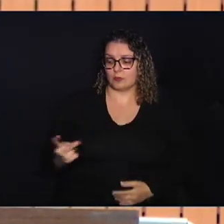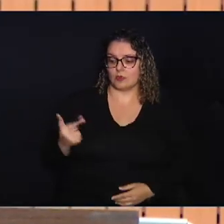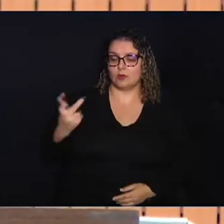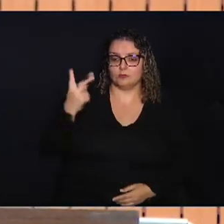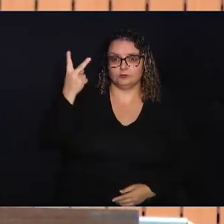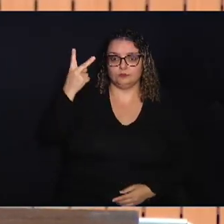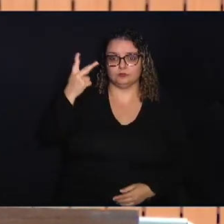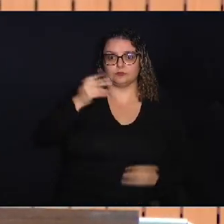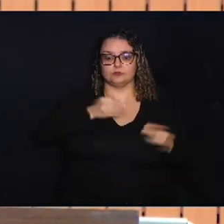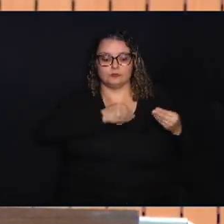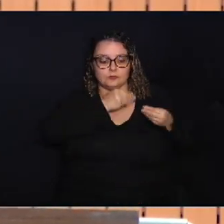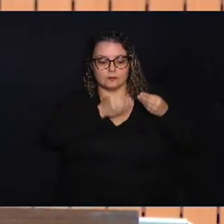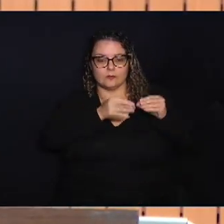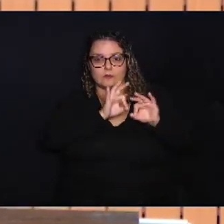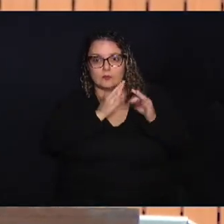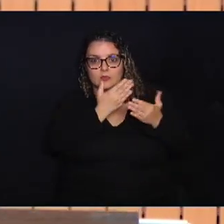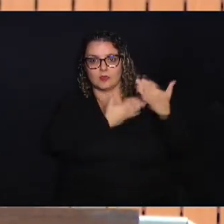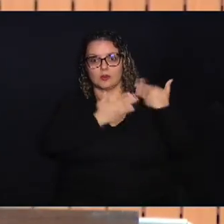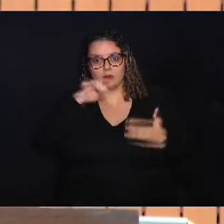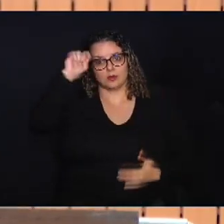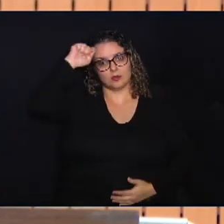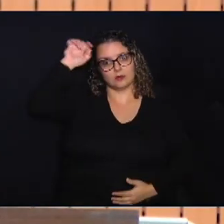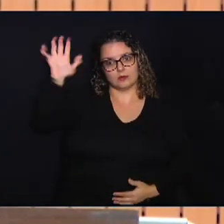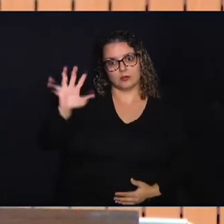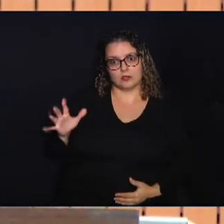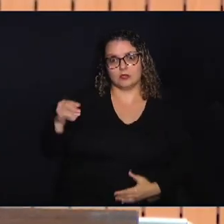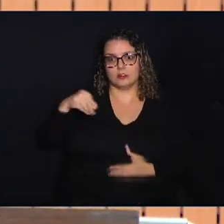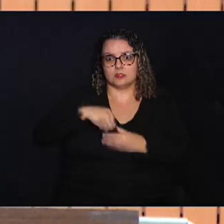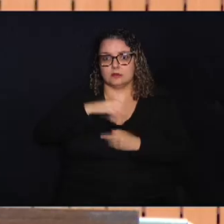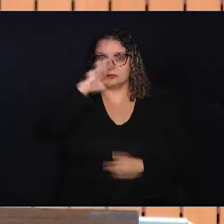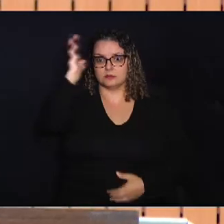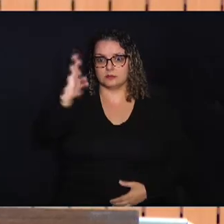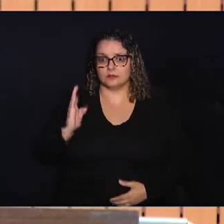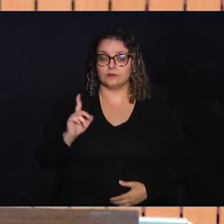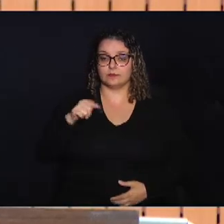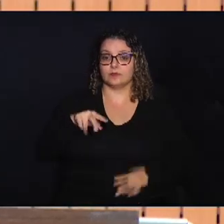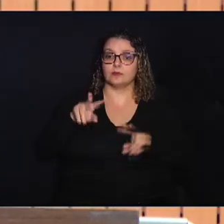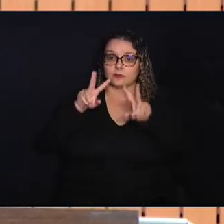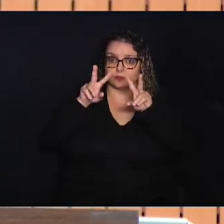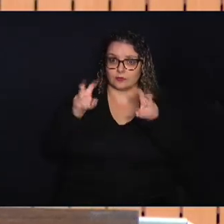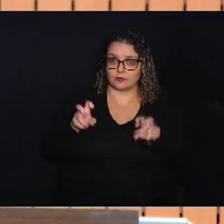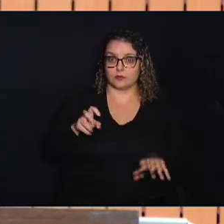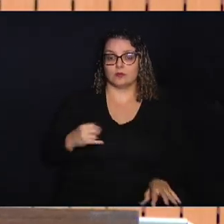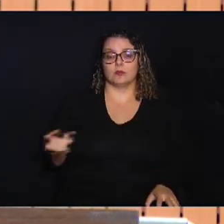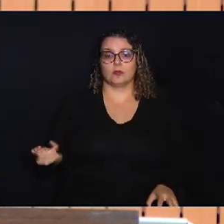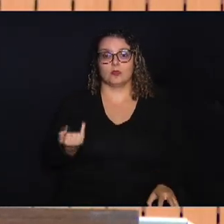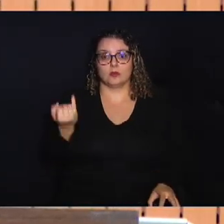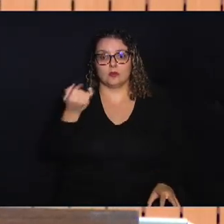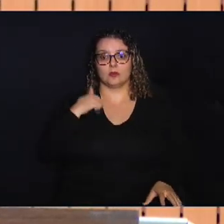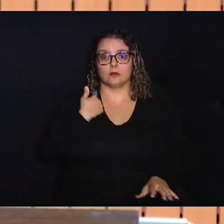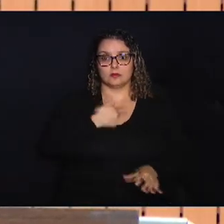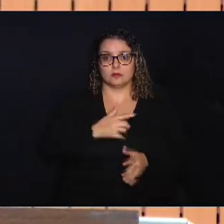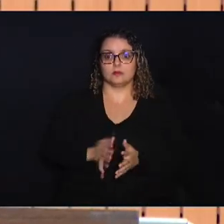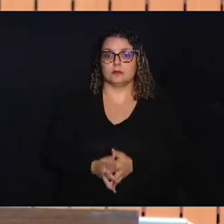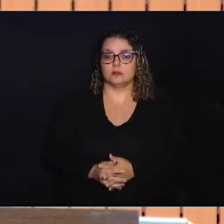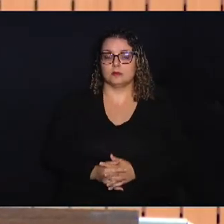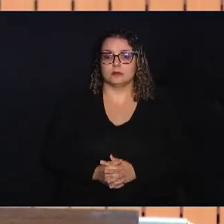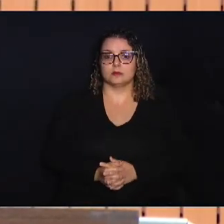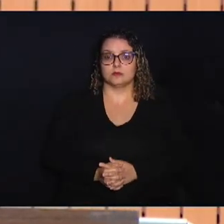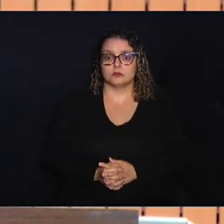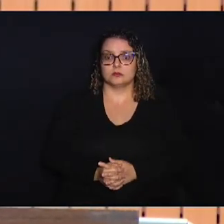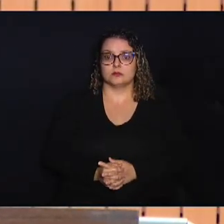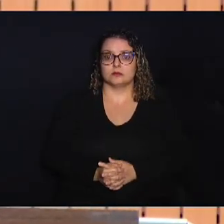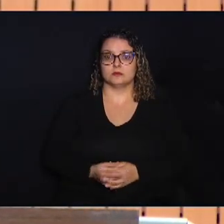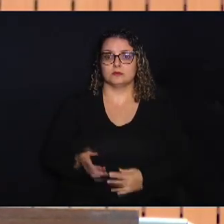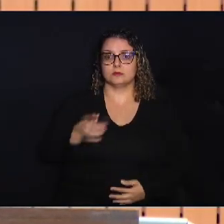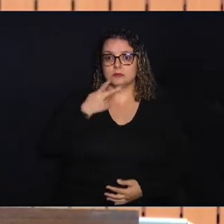da Herança Africana no Brasil. Esse é um tema muito caro para nós. Dizer